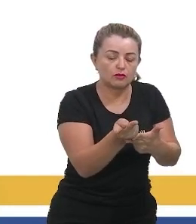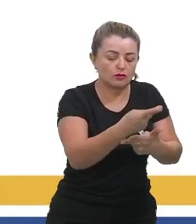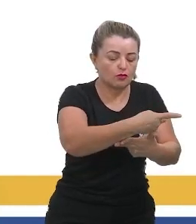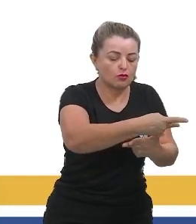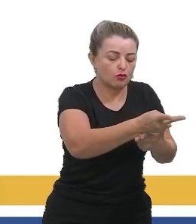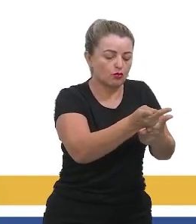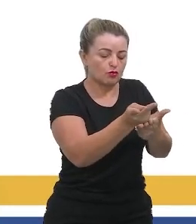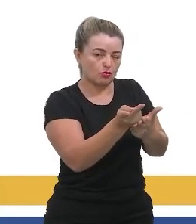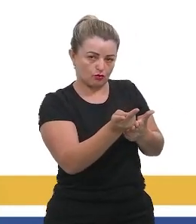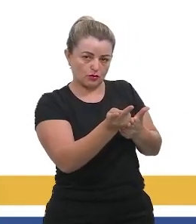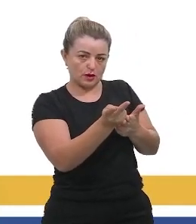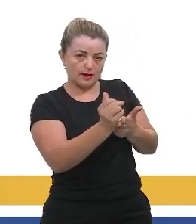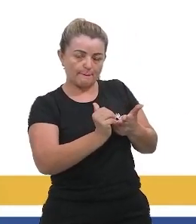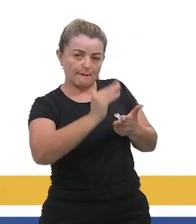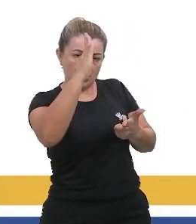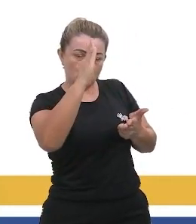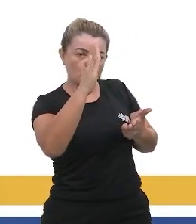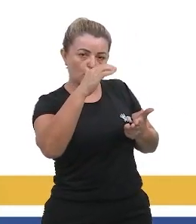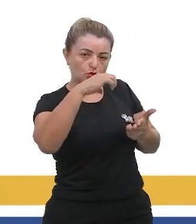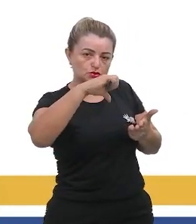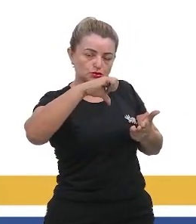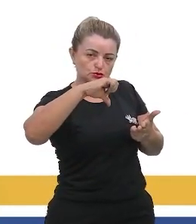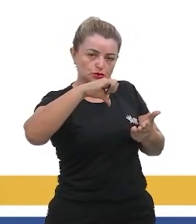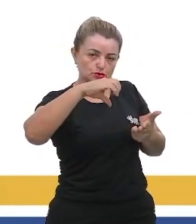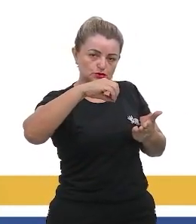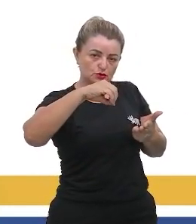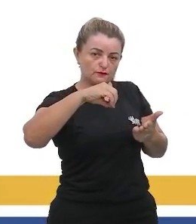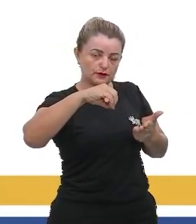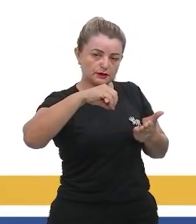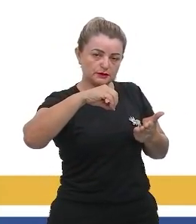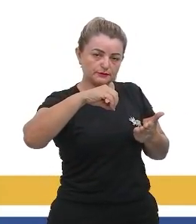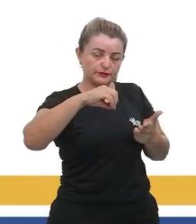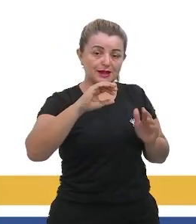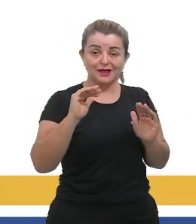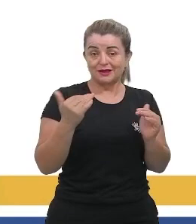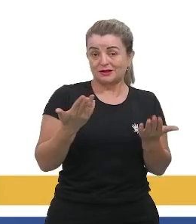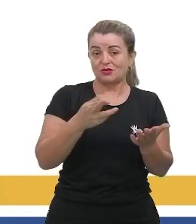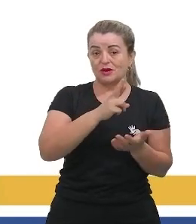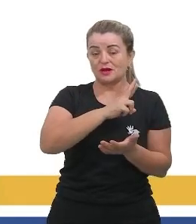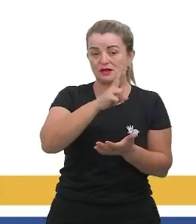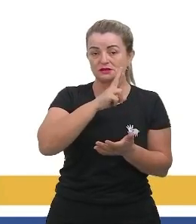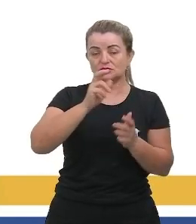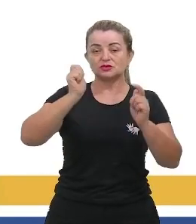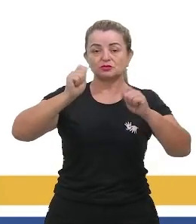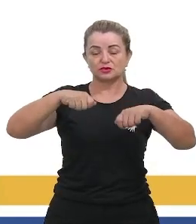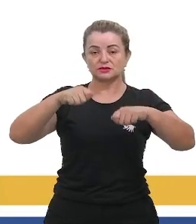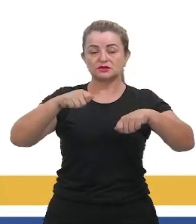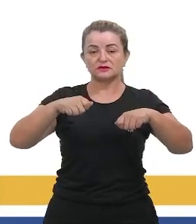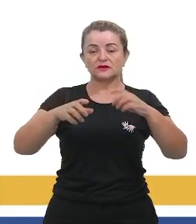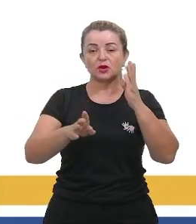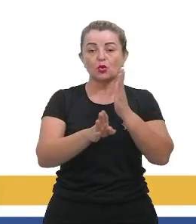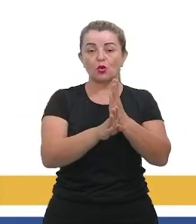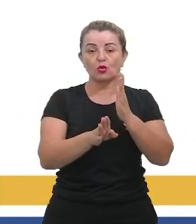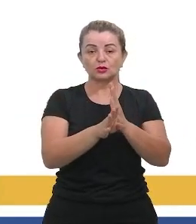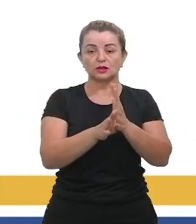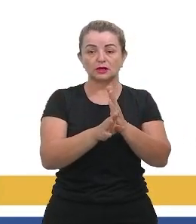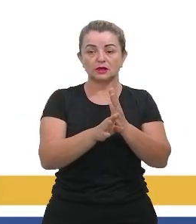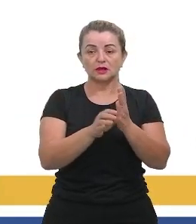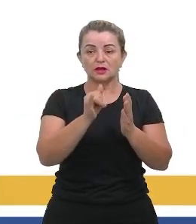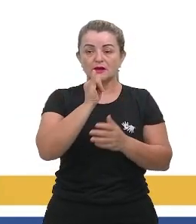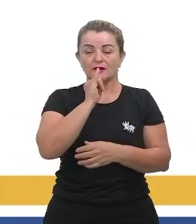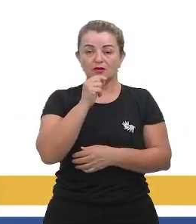ângulo de 90. Isso nos leva a crer que a única resposta possível é encontrar ela no